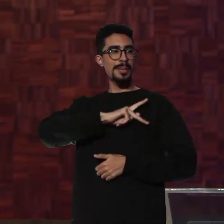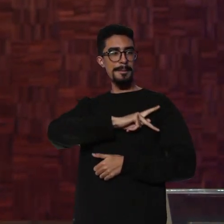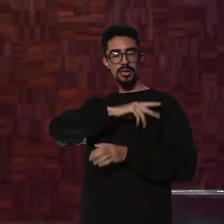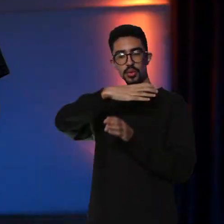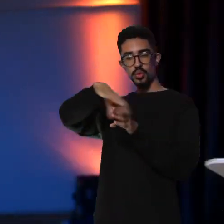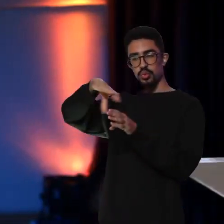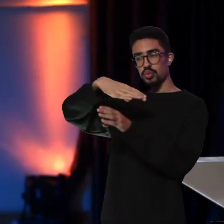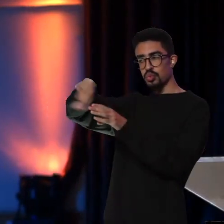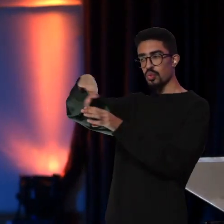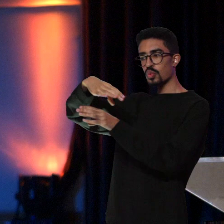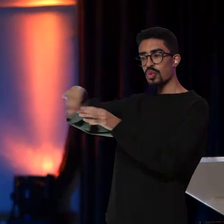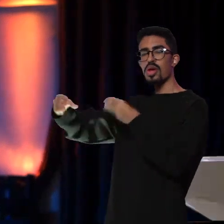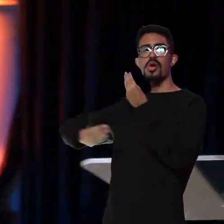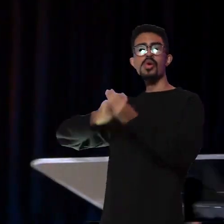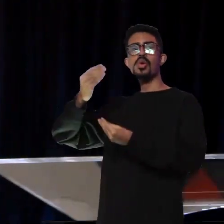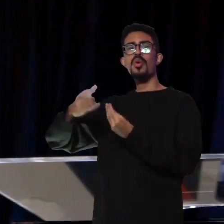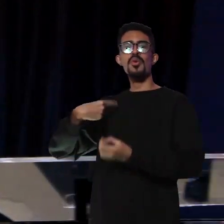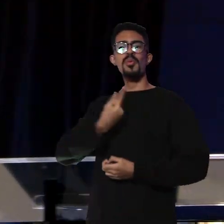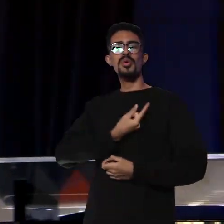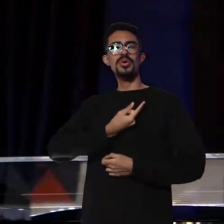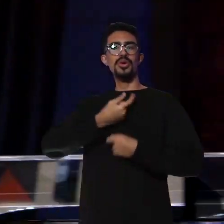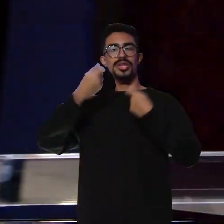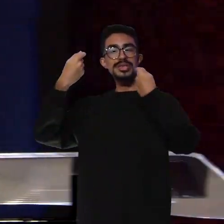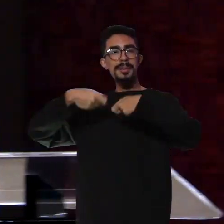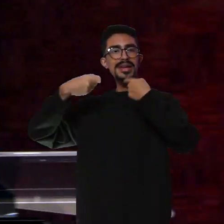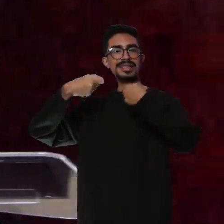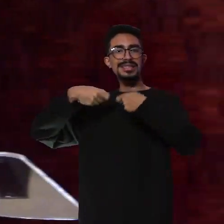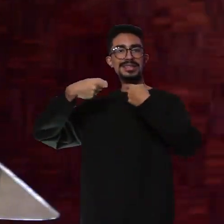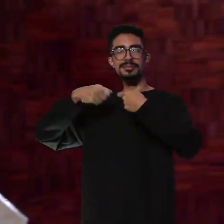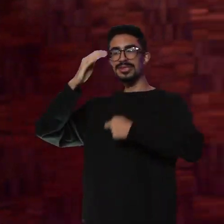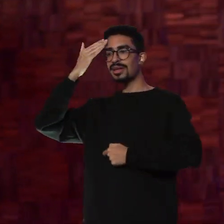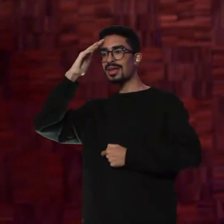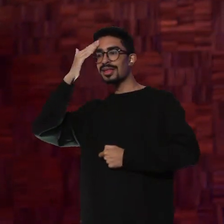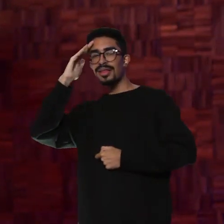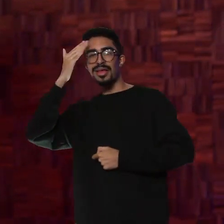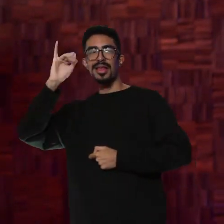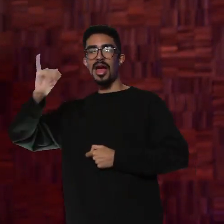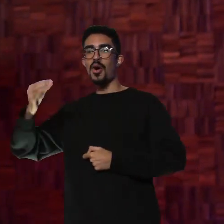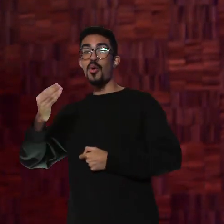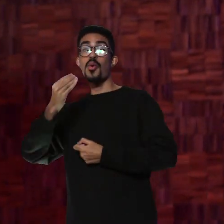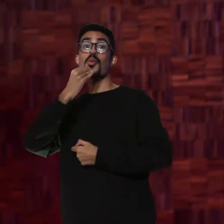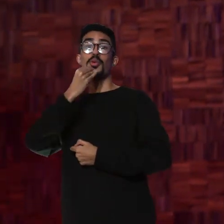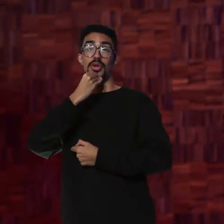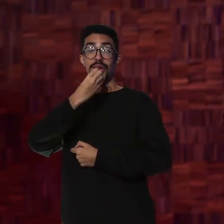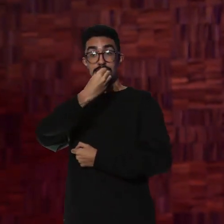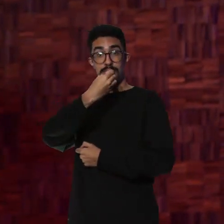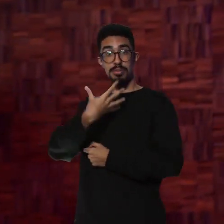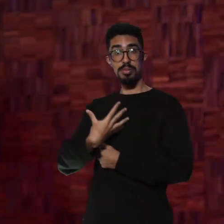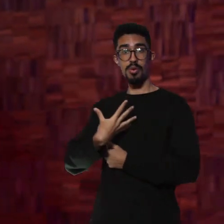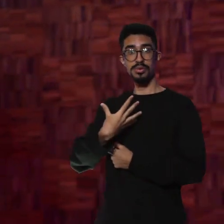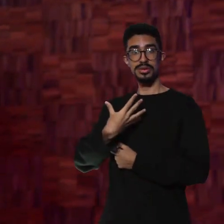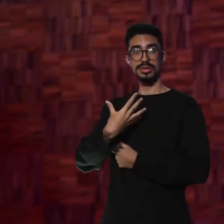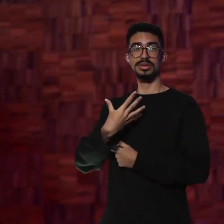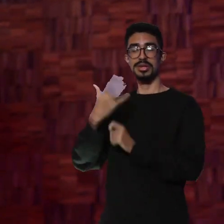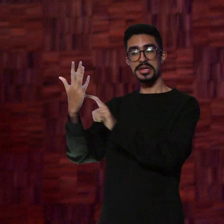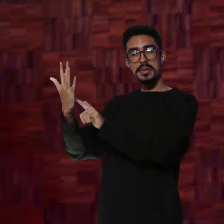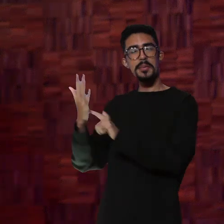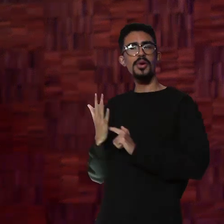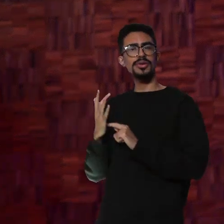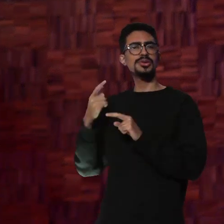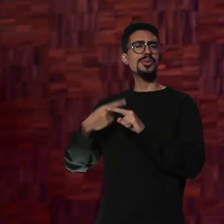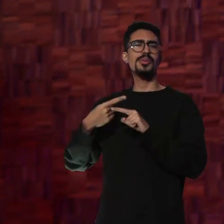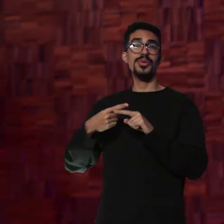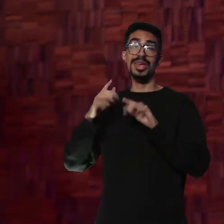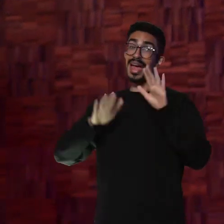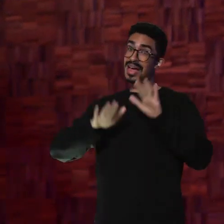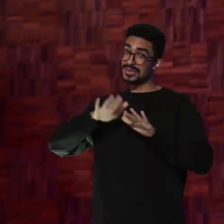como nós devemos discernir entre as janelas de oportunidade que se colocam à nossa frente, porque afinal de contas,